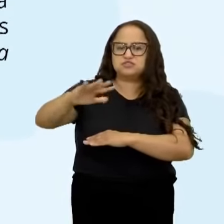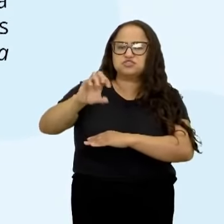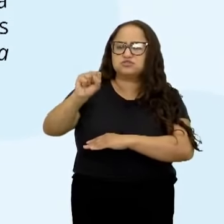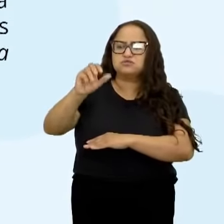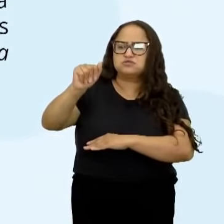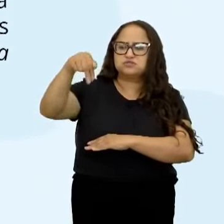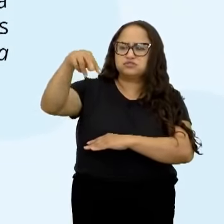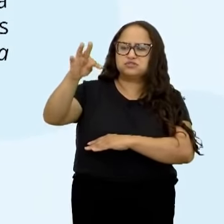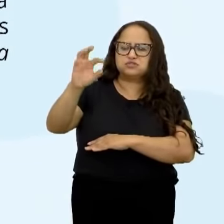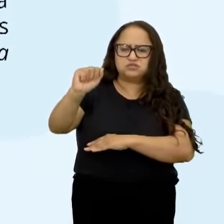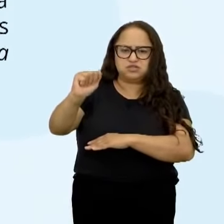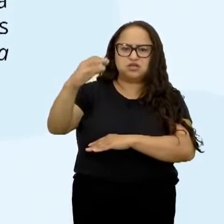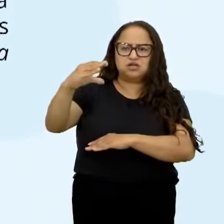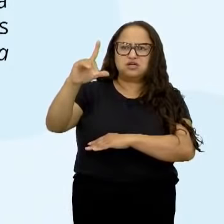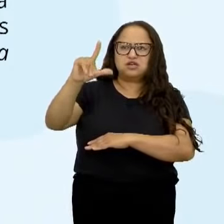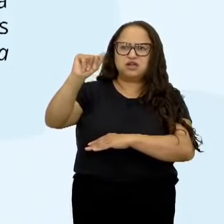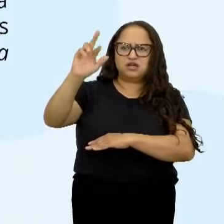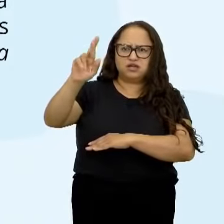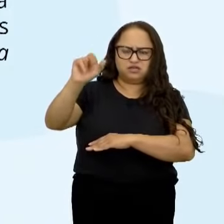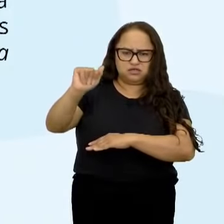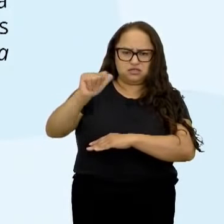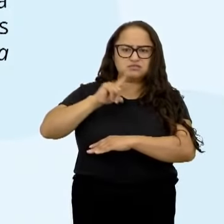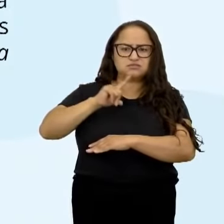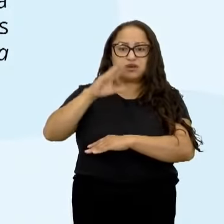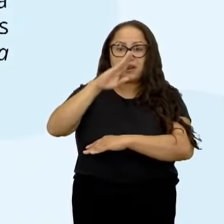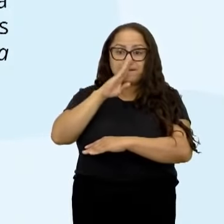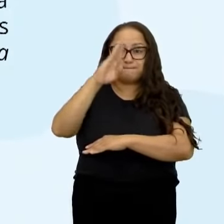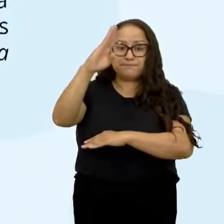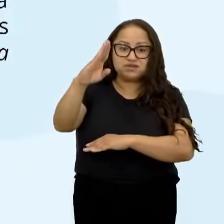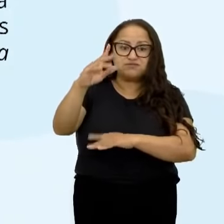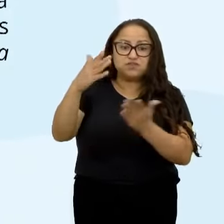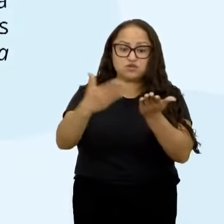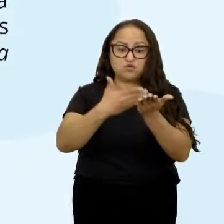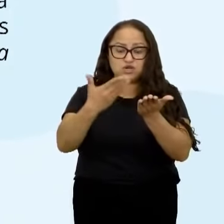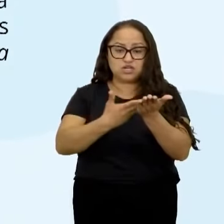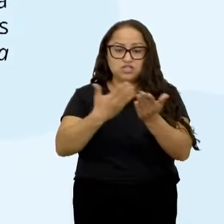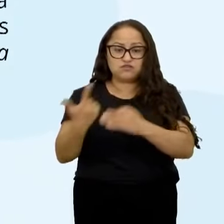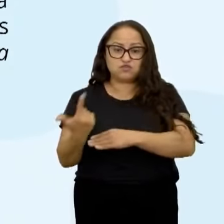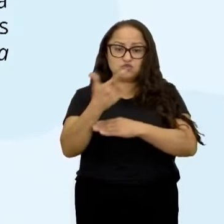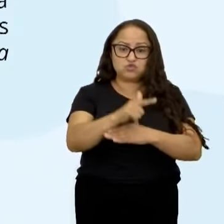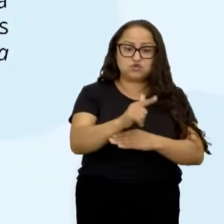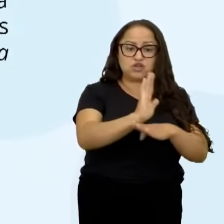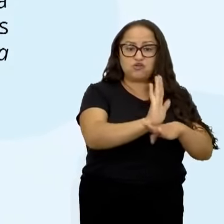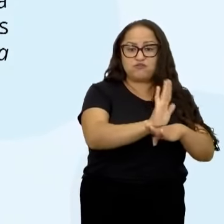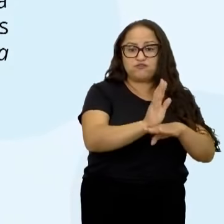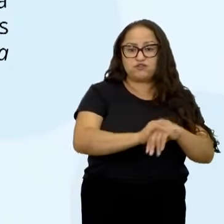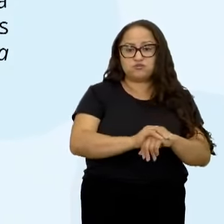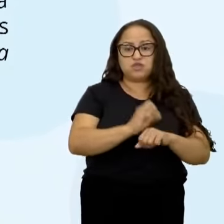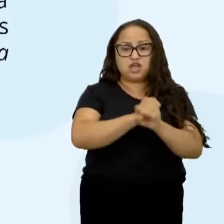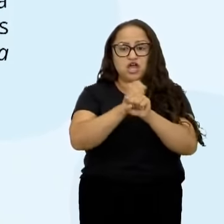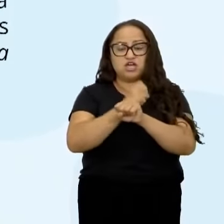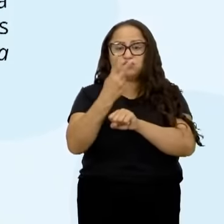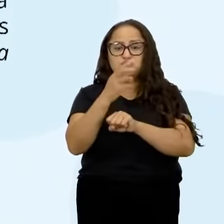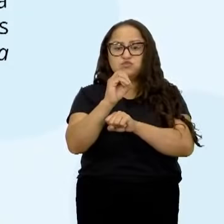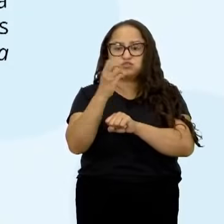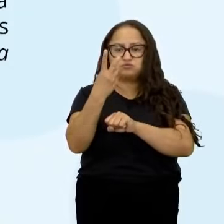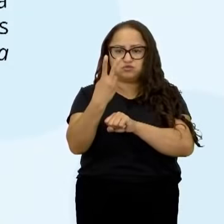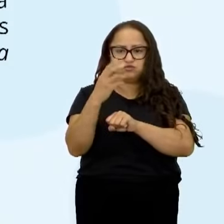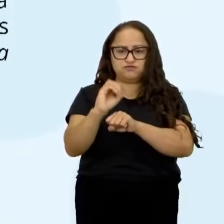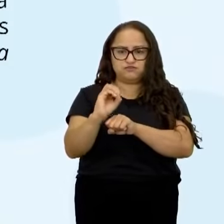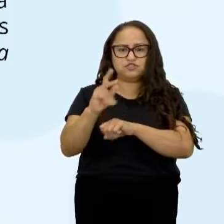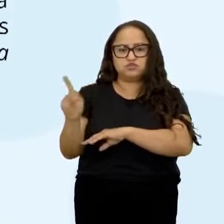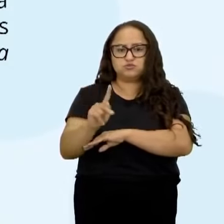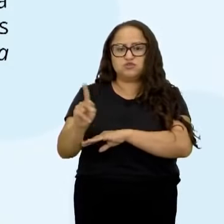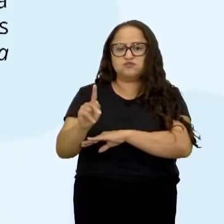é um amante da leitura e costuma preferir o livro ao filme no ano de 2020 só professora de